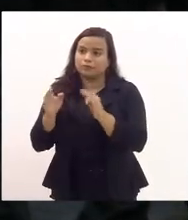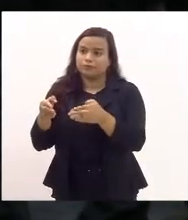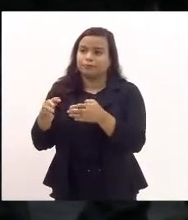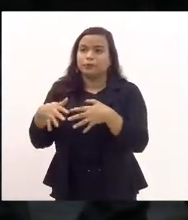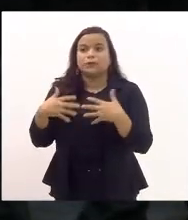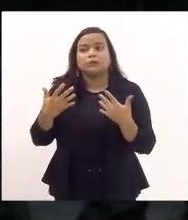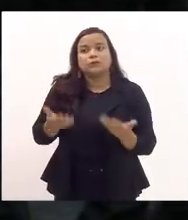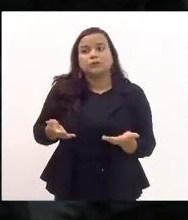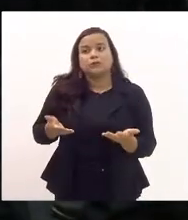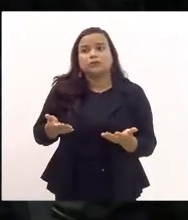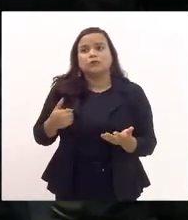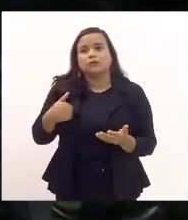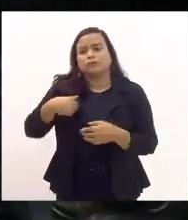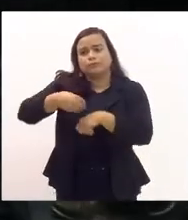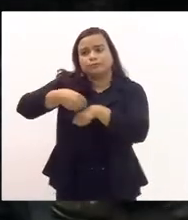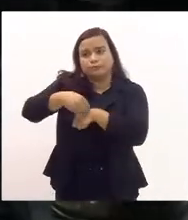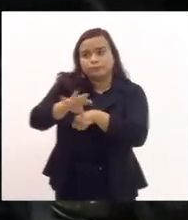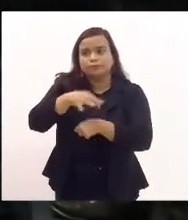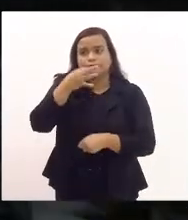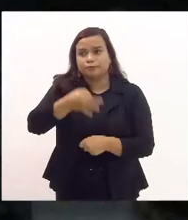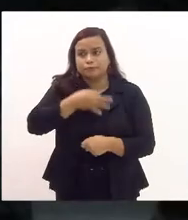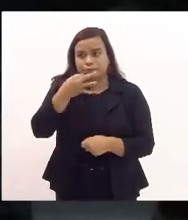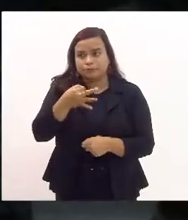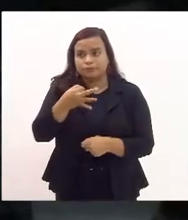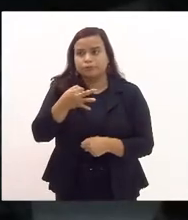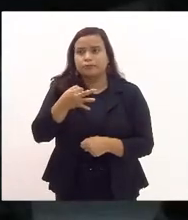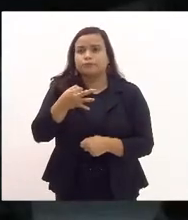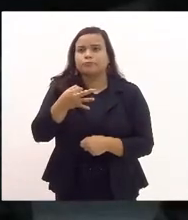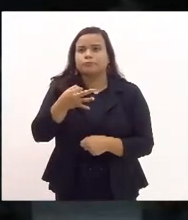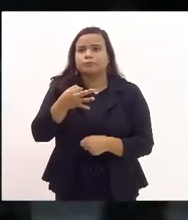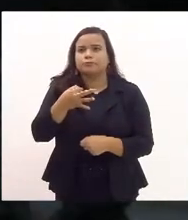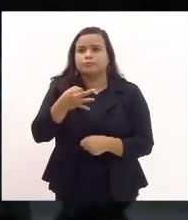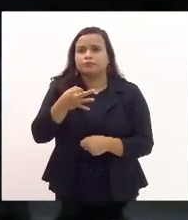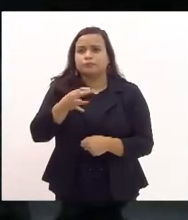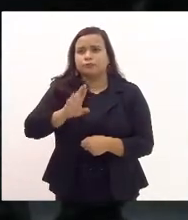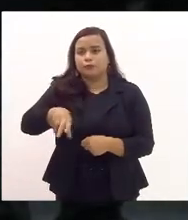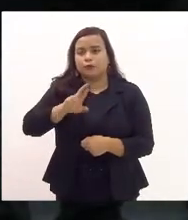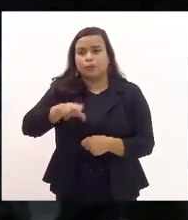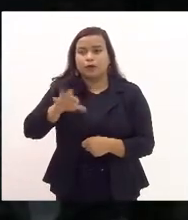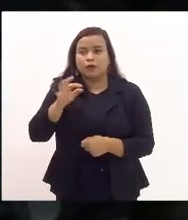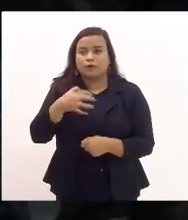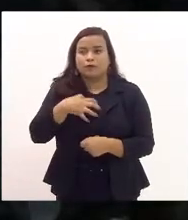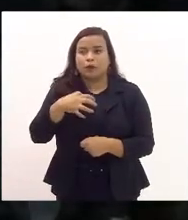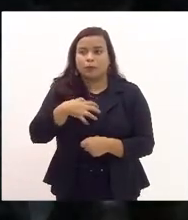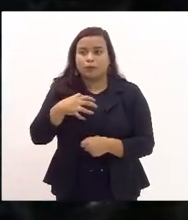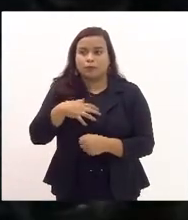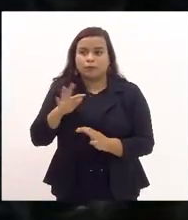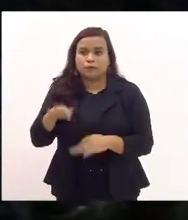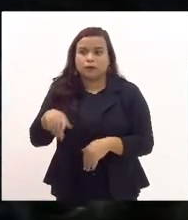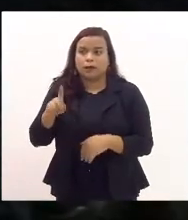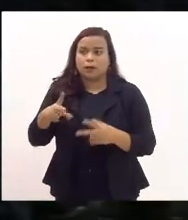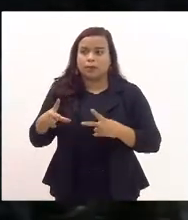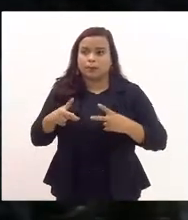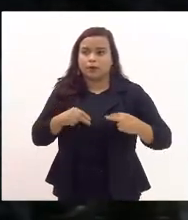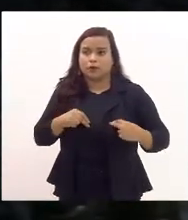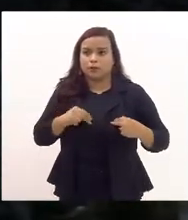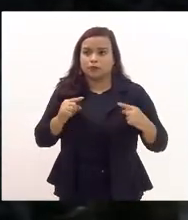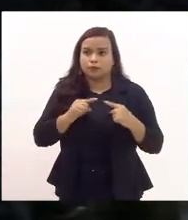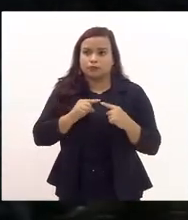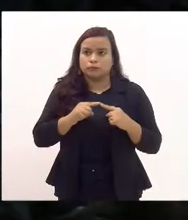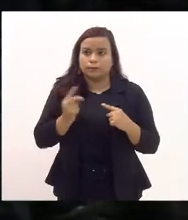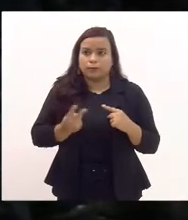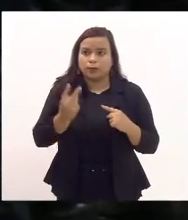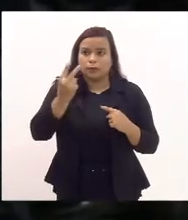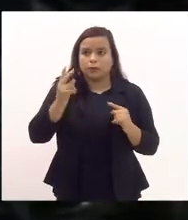vou aqui emitir parecer que não é tela forma né no mérito em juízo de